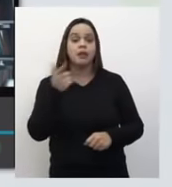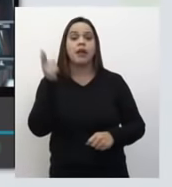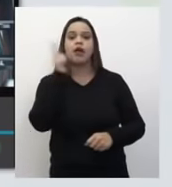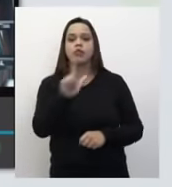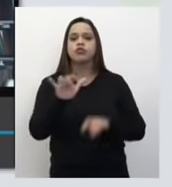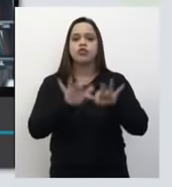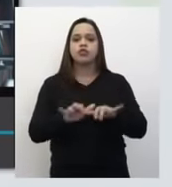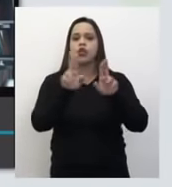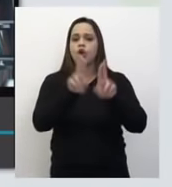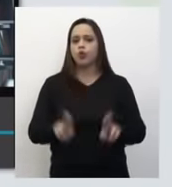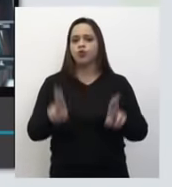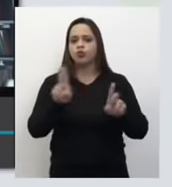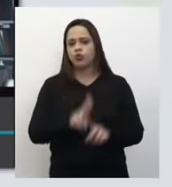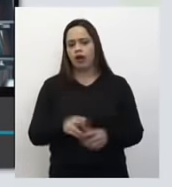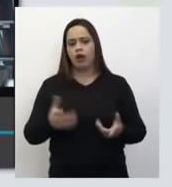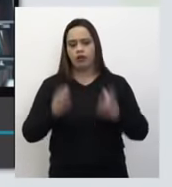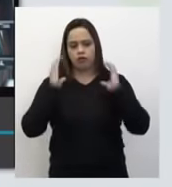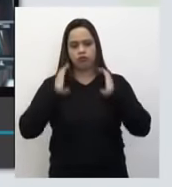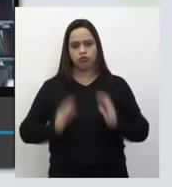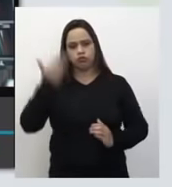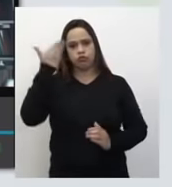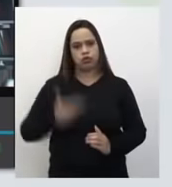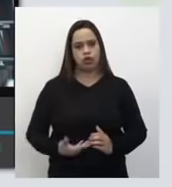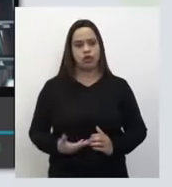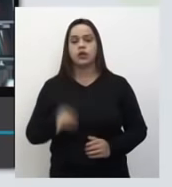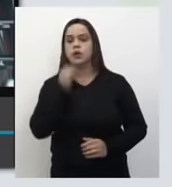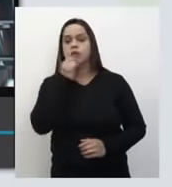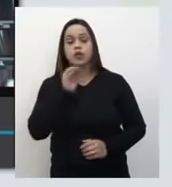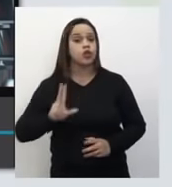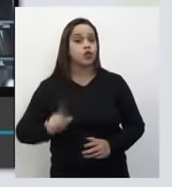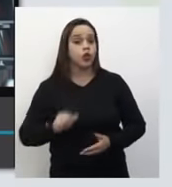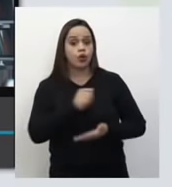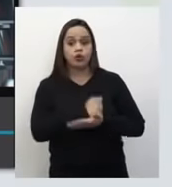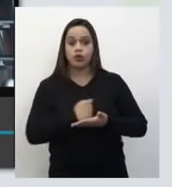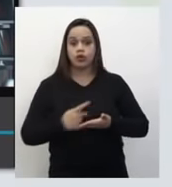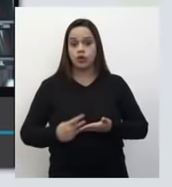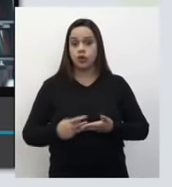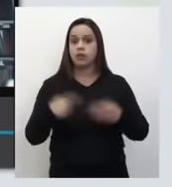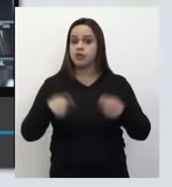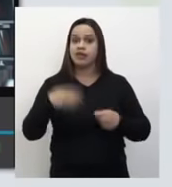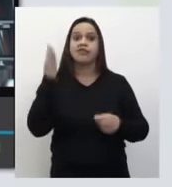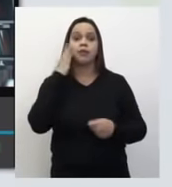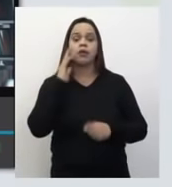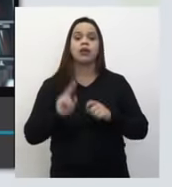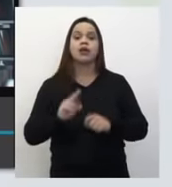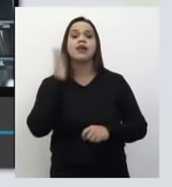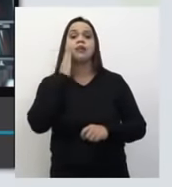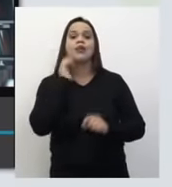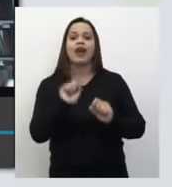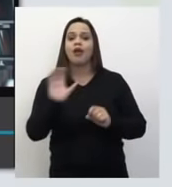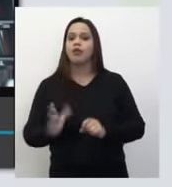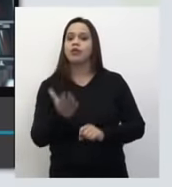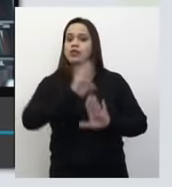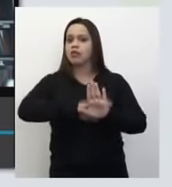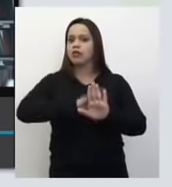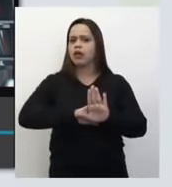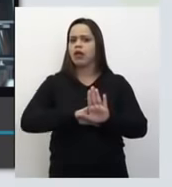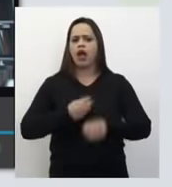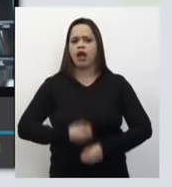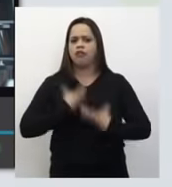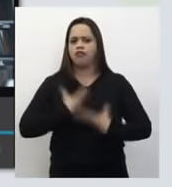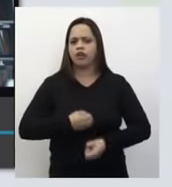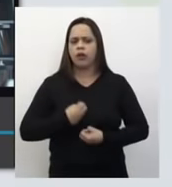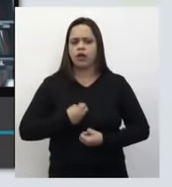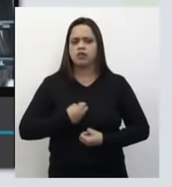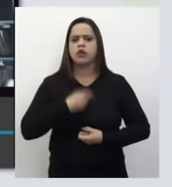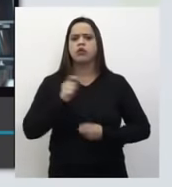como cidadão? Então, por exemplo, todo usuário de aplicativo deveria saber o que está rolando ali por trás, né? Para onde está a informação? Para onde está vindo?